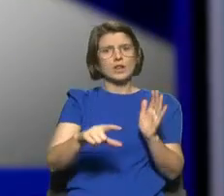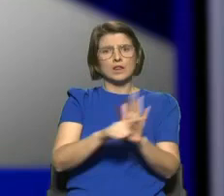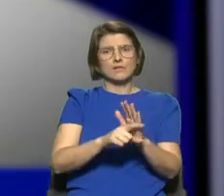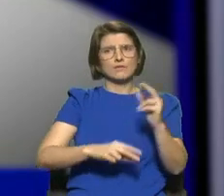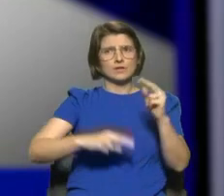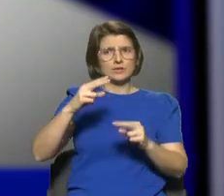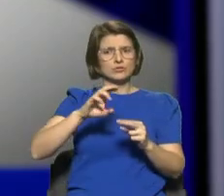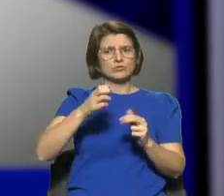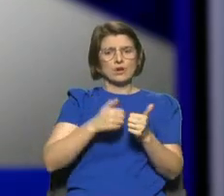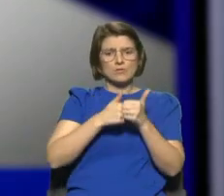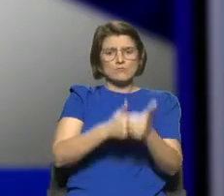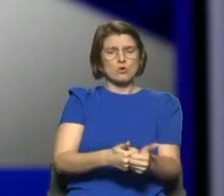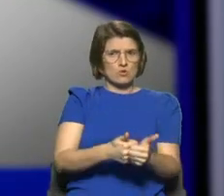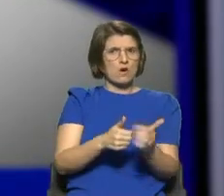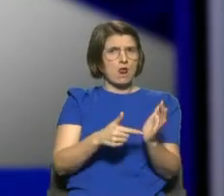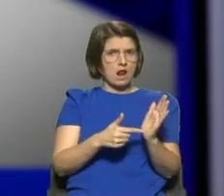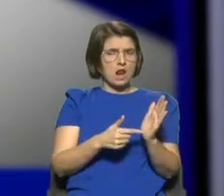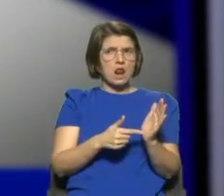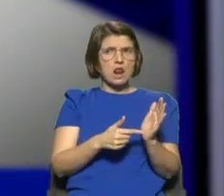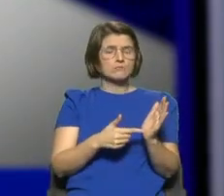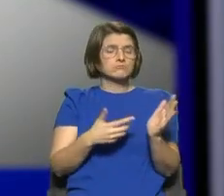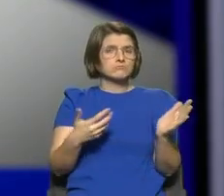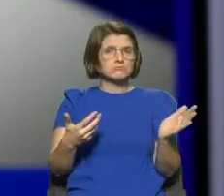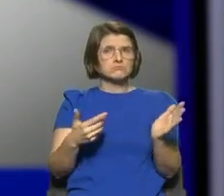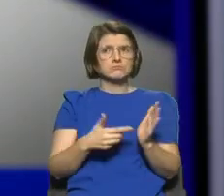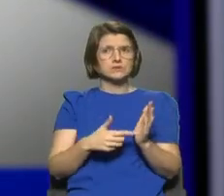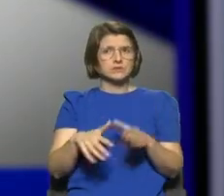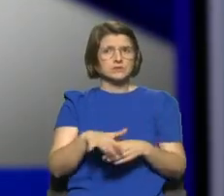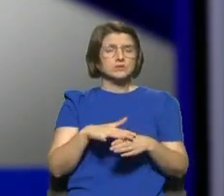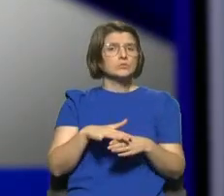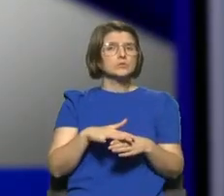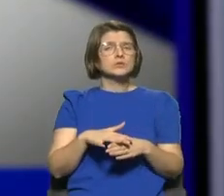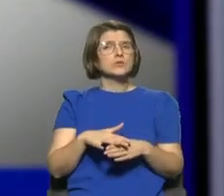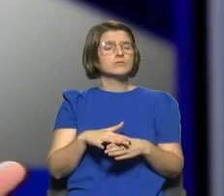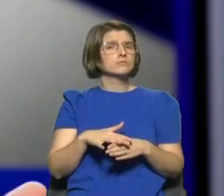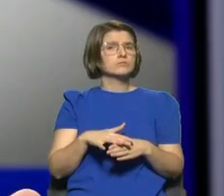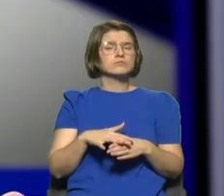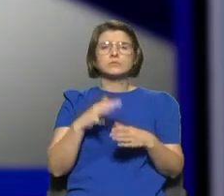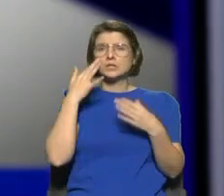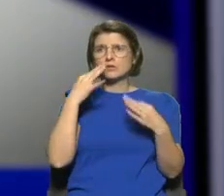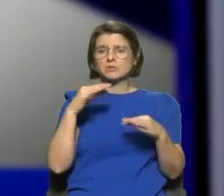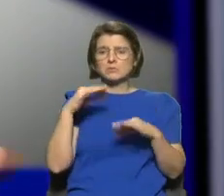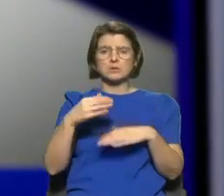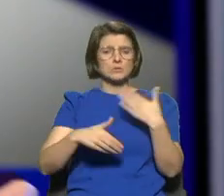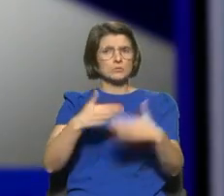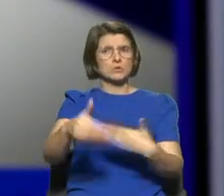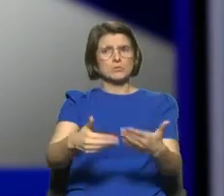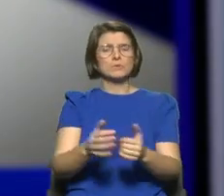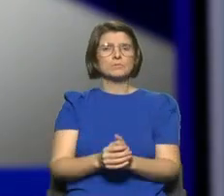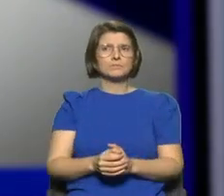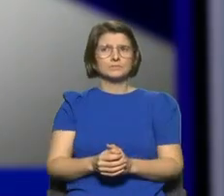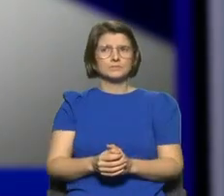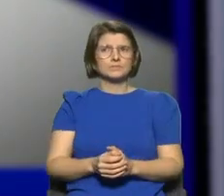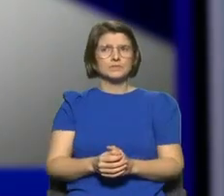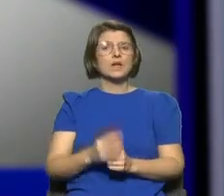das regiões das regiões autónomas e portanto desse ponto de vista a situação decorre normalmente há